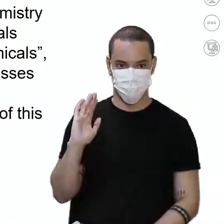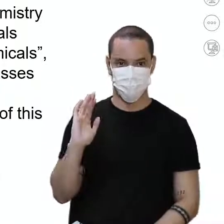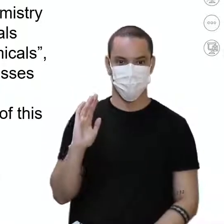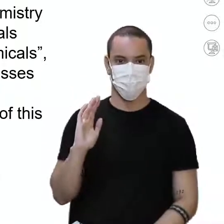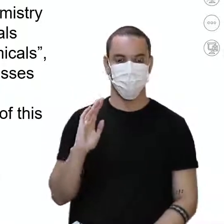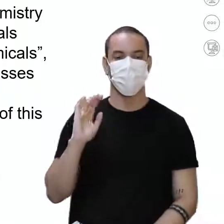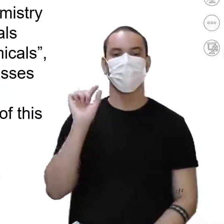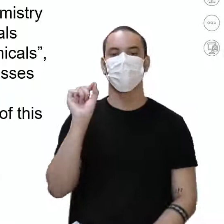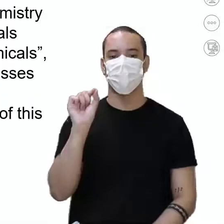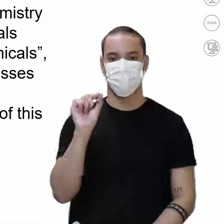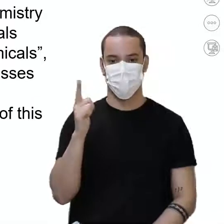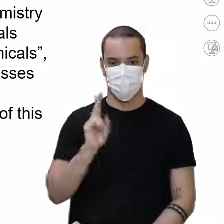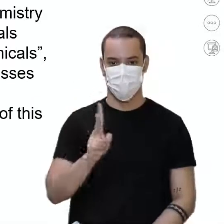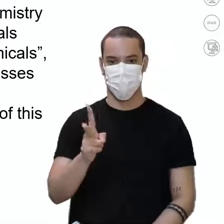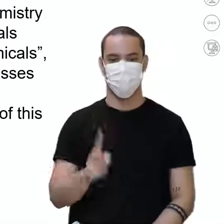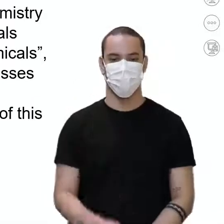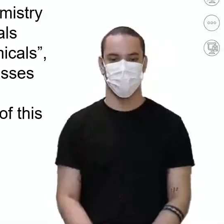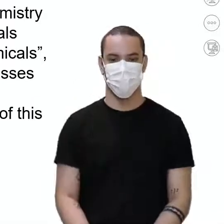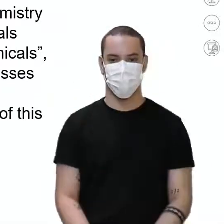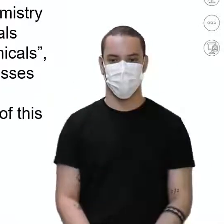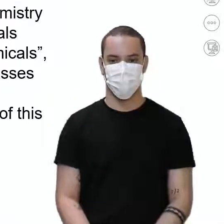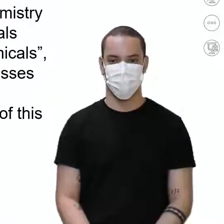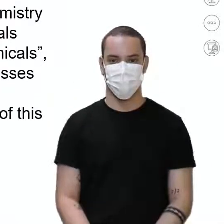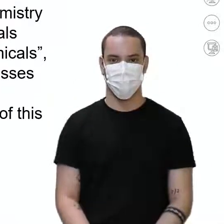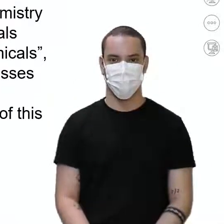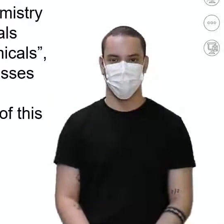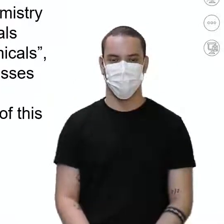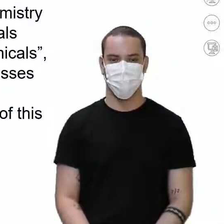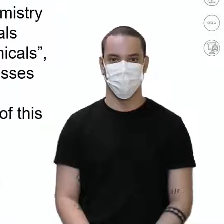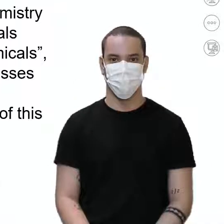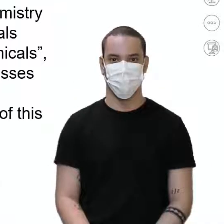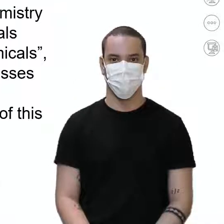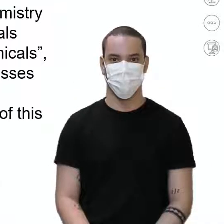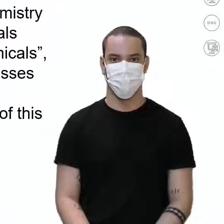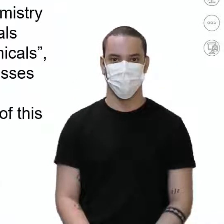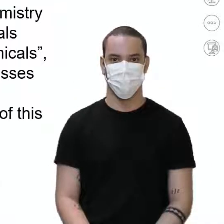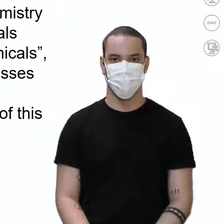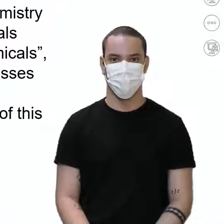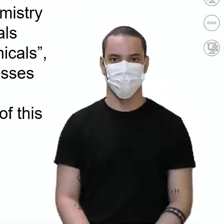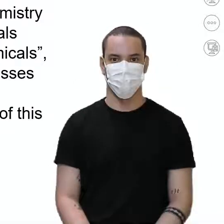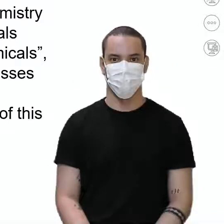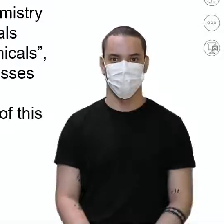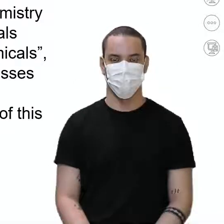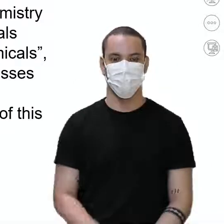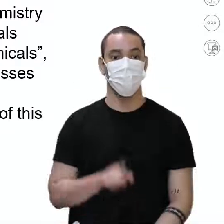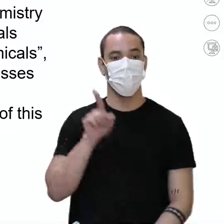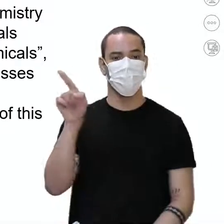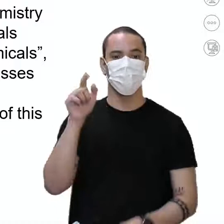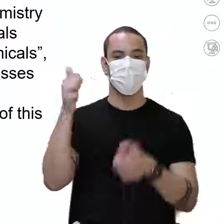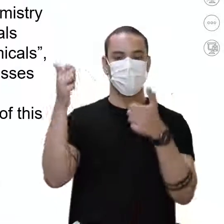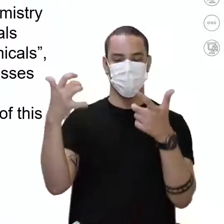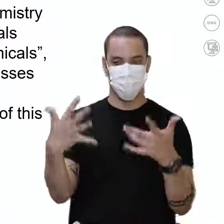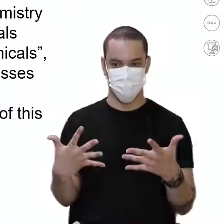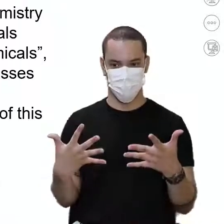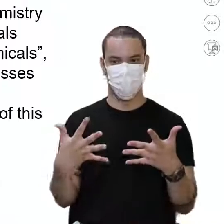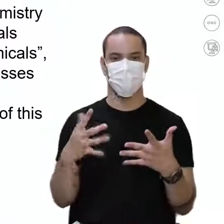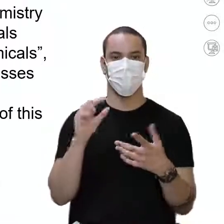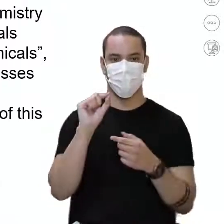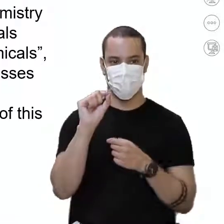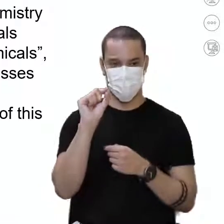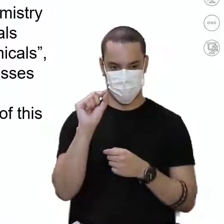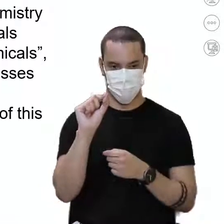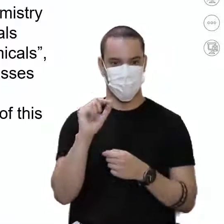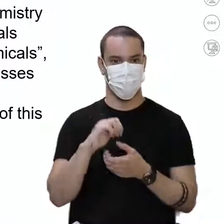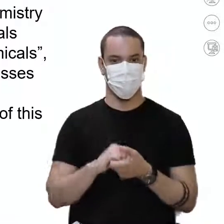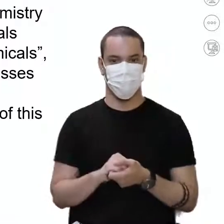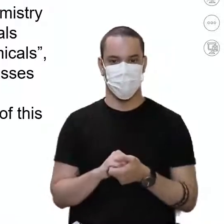for instance, racing heart, sweaty palms and flushed skin. Isso explica, it explains,